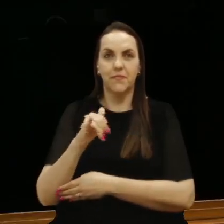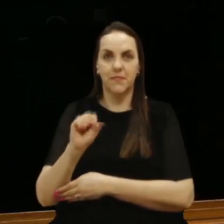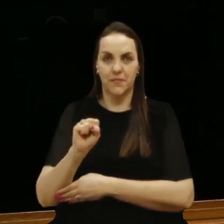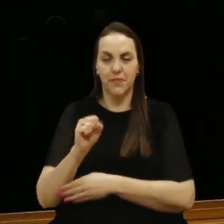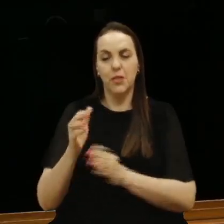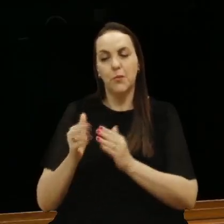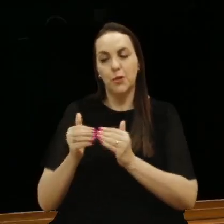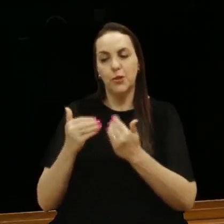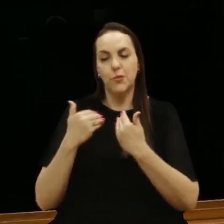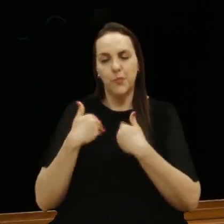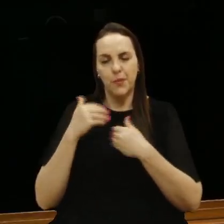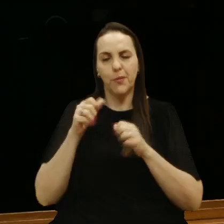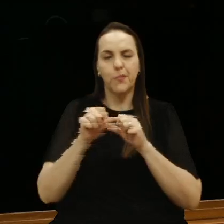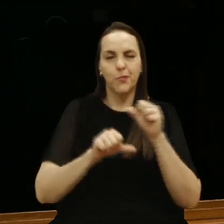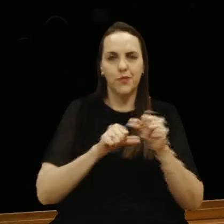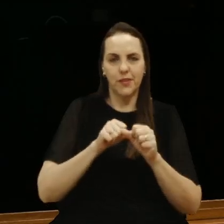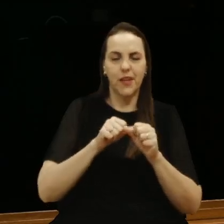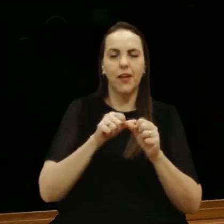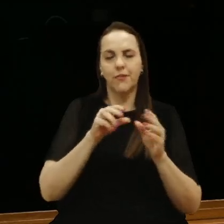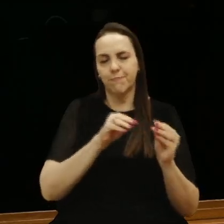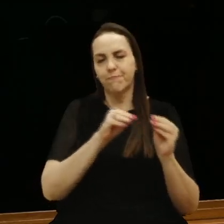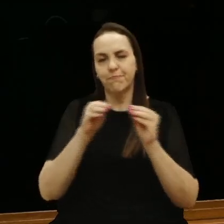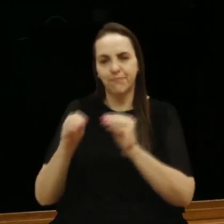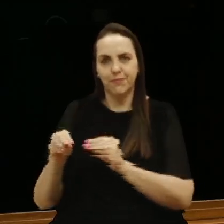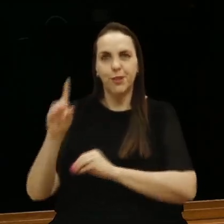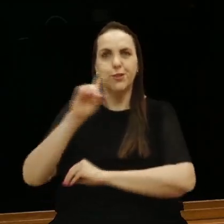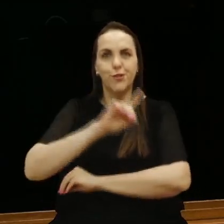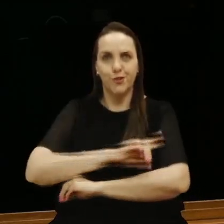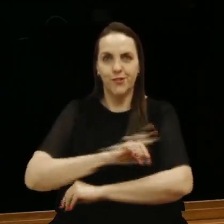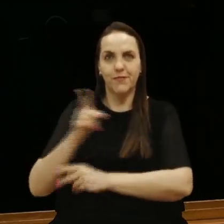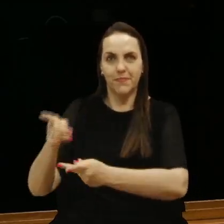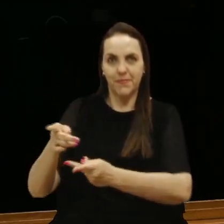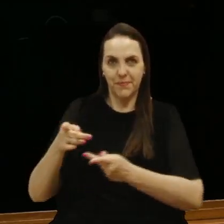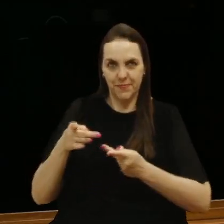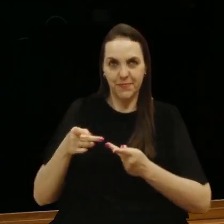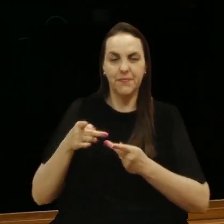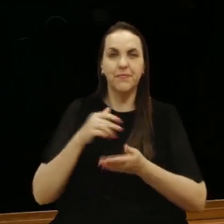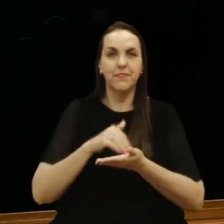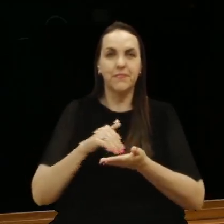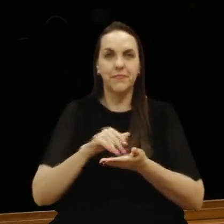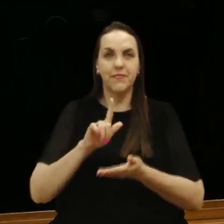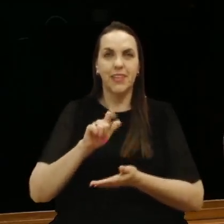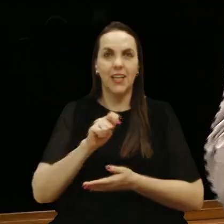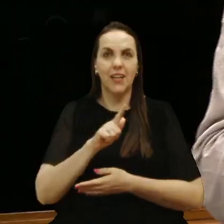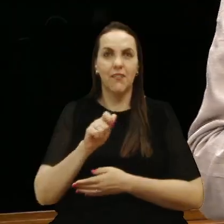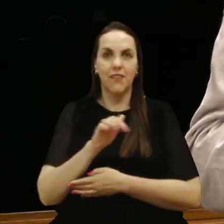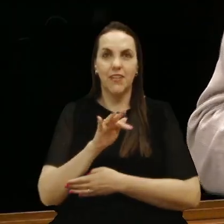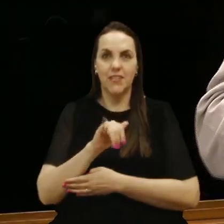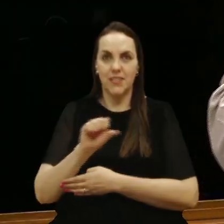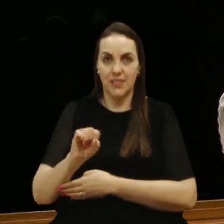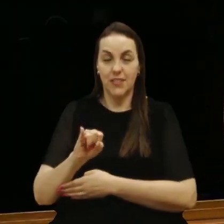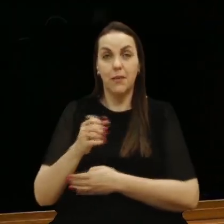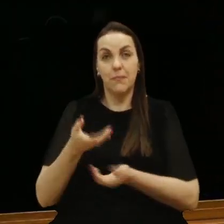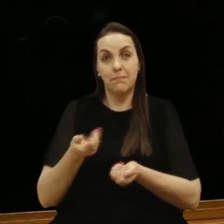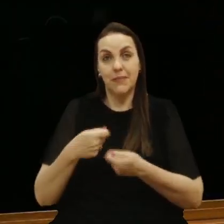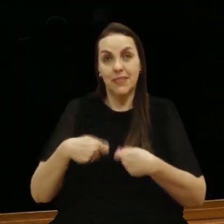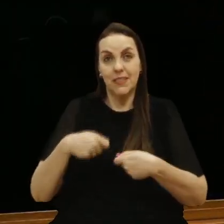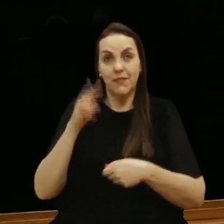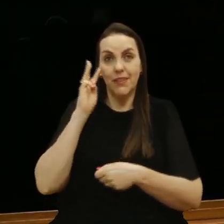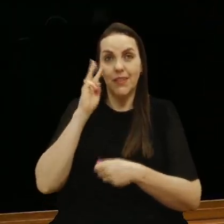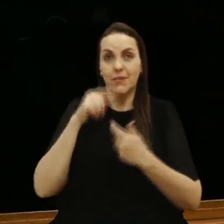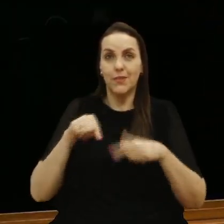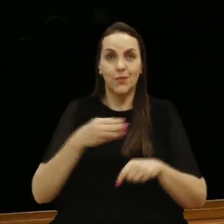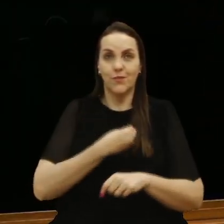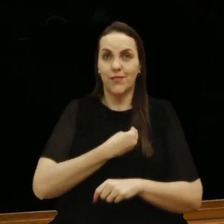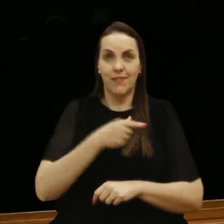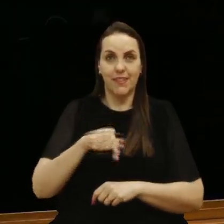data da visita do secretário Galafassi. Era para ter sido na terça-feira, não estava na cidade. Muito obrigado por terem alterado essa data. Mas queria fazer um cumprimento a